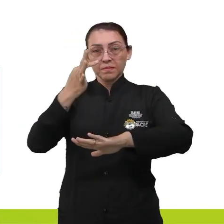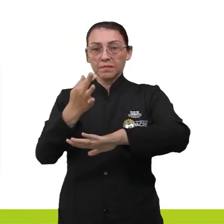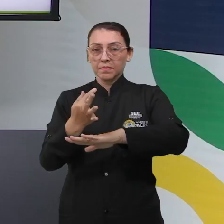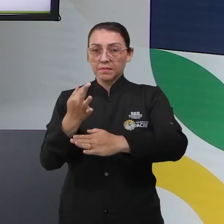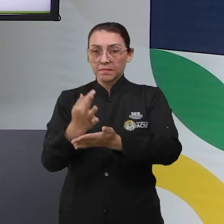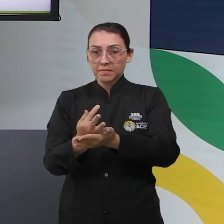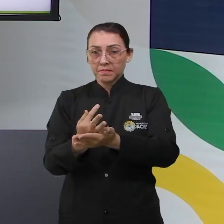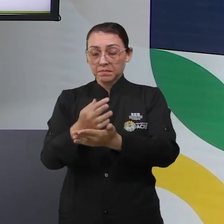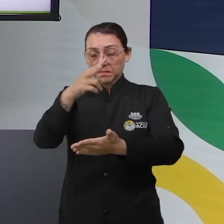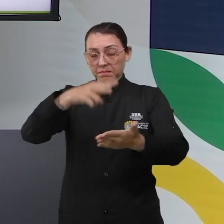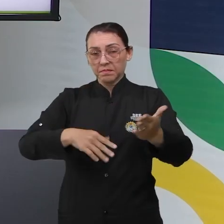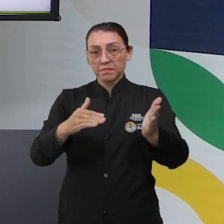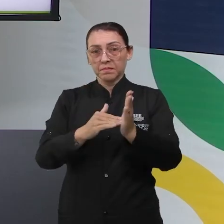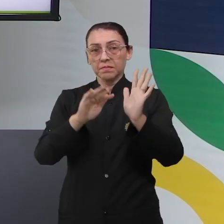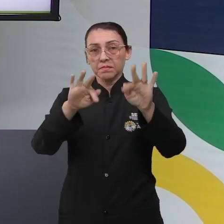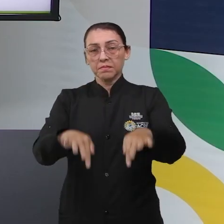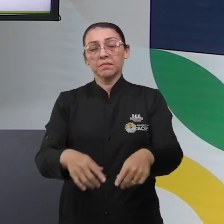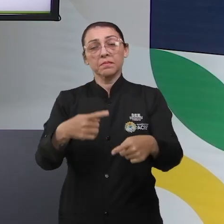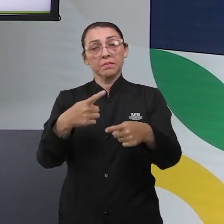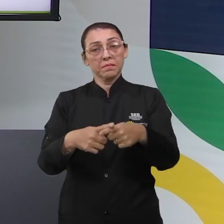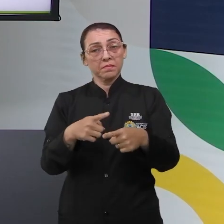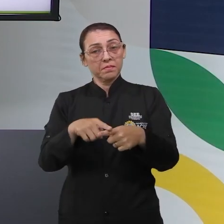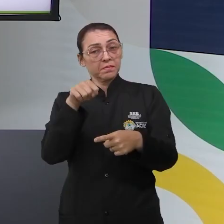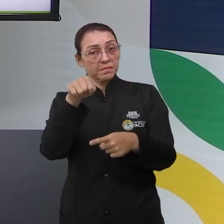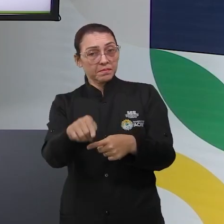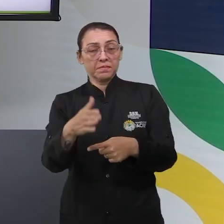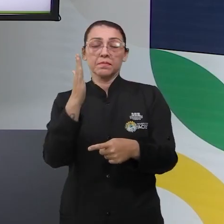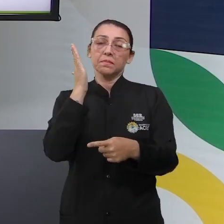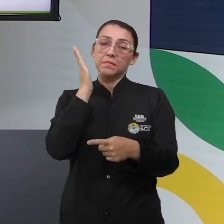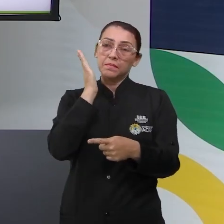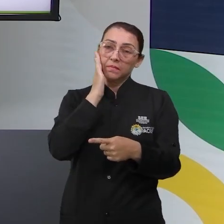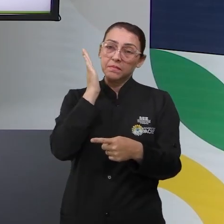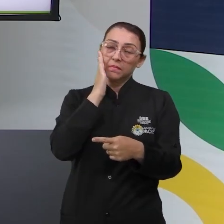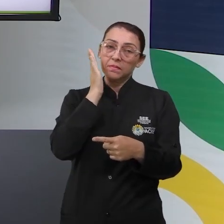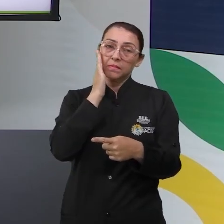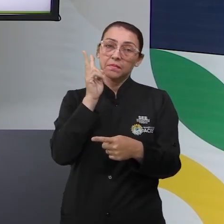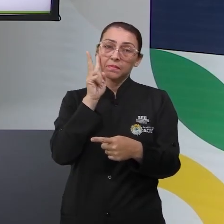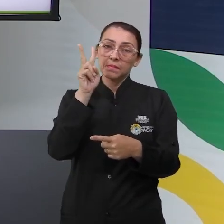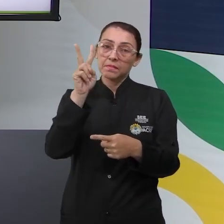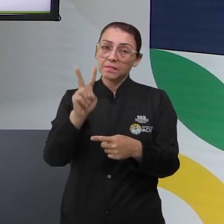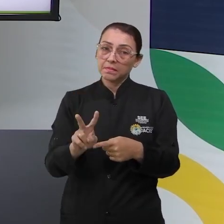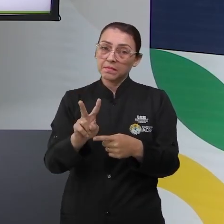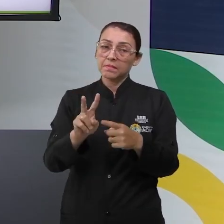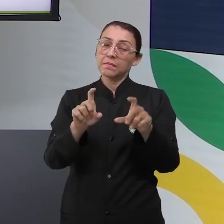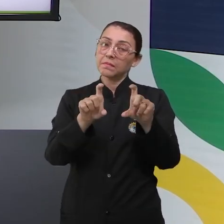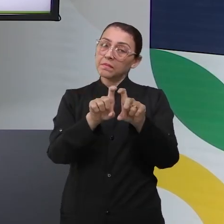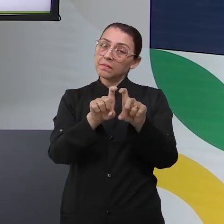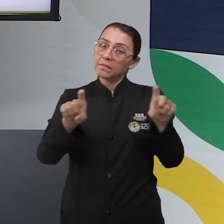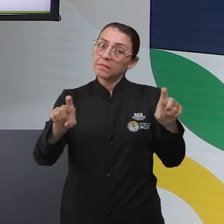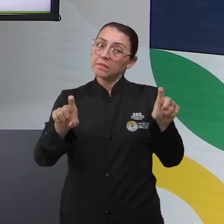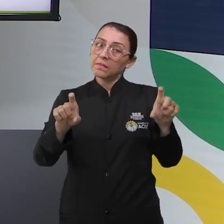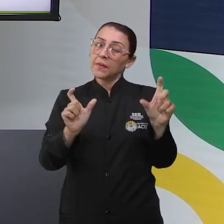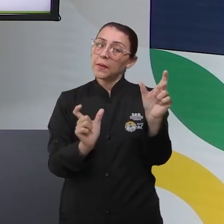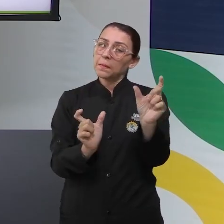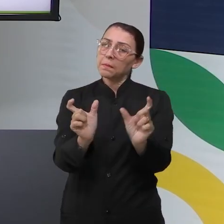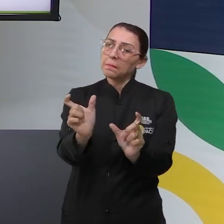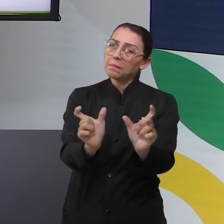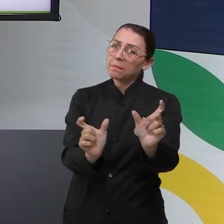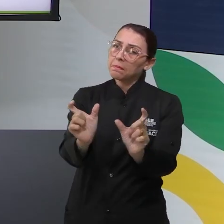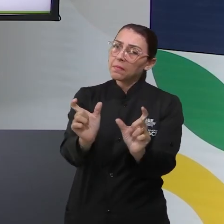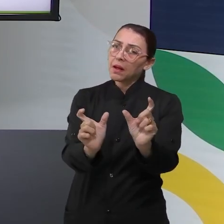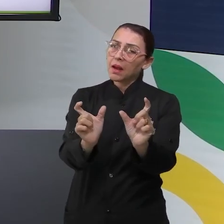até o final porque a intenção é que vocês compreendam que viu que nesse parágrafo apenas palavras